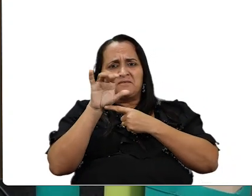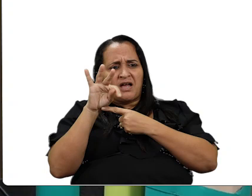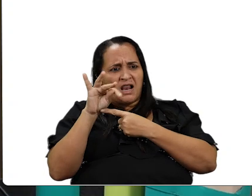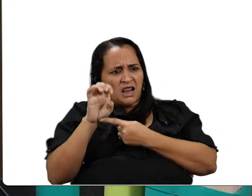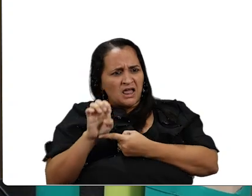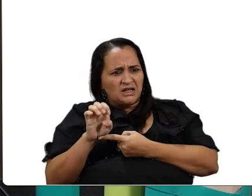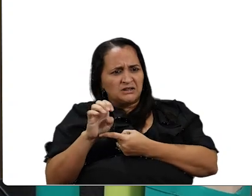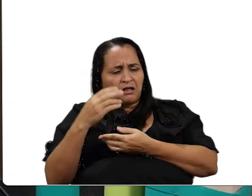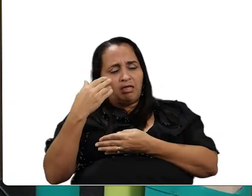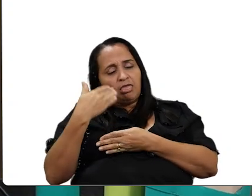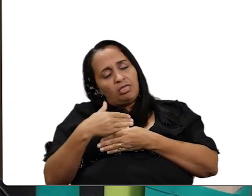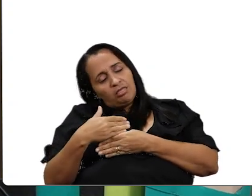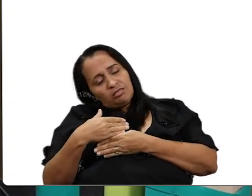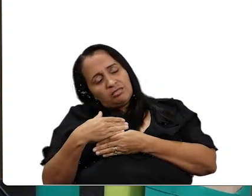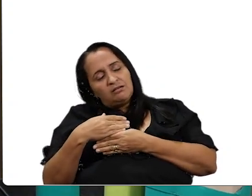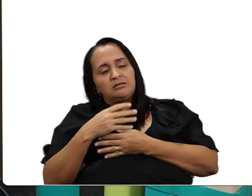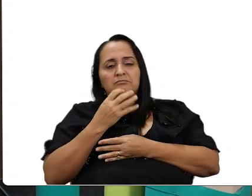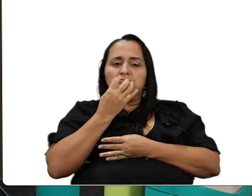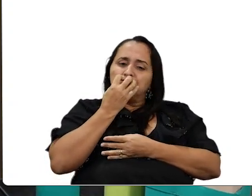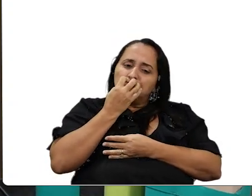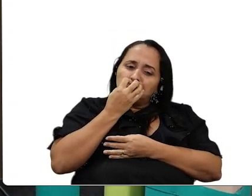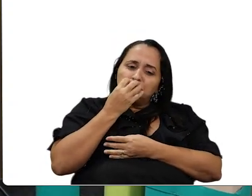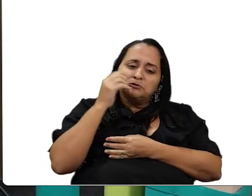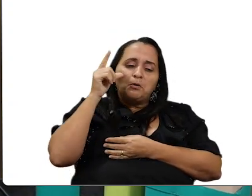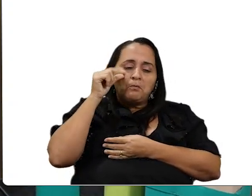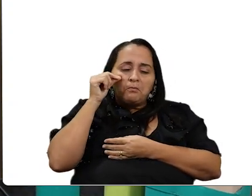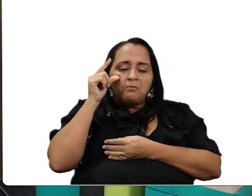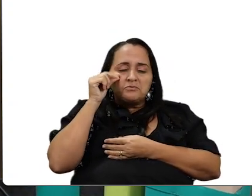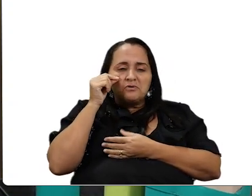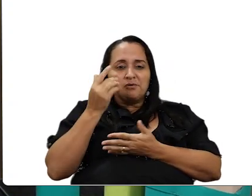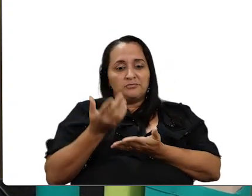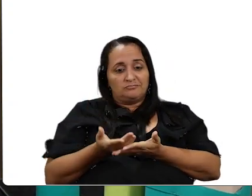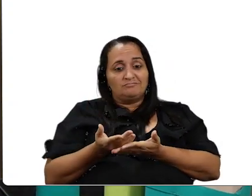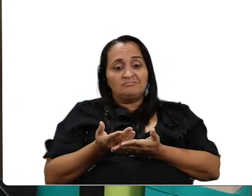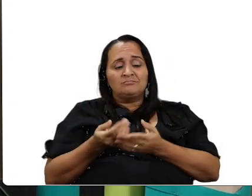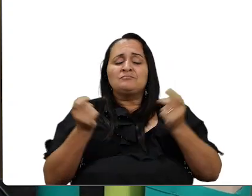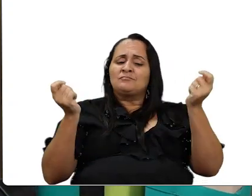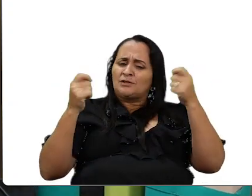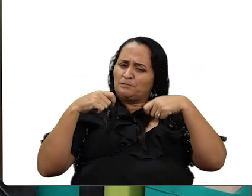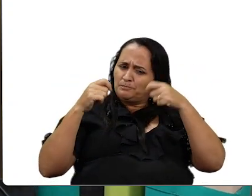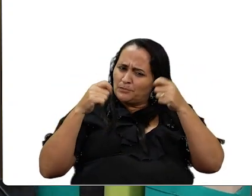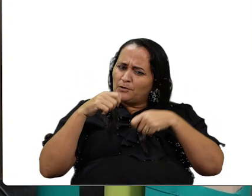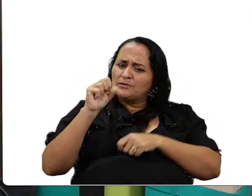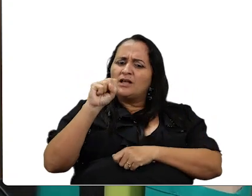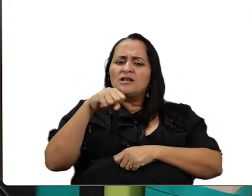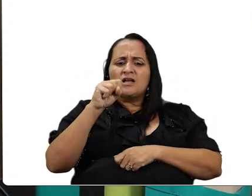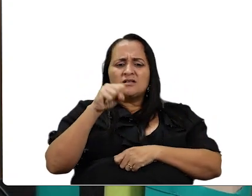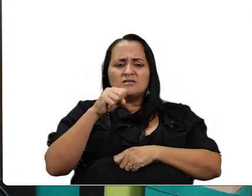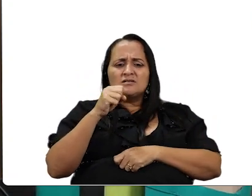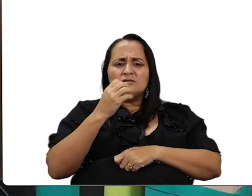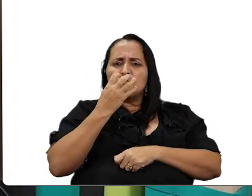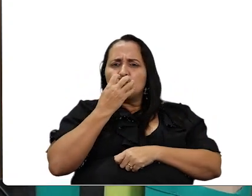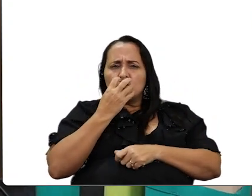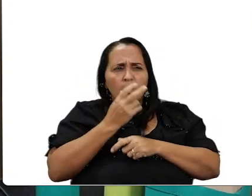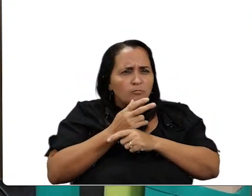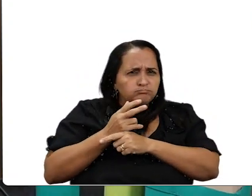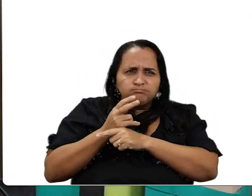ia deitar no chão como quem tivesse com sono. Ele poderia, sim, ser um cão de